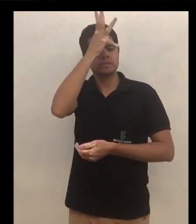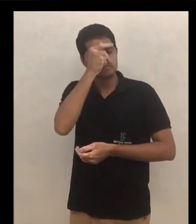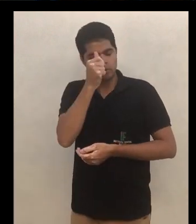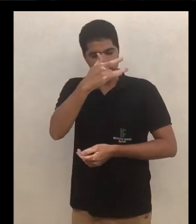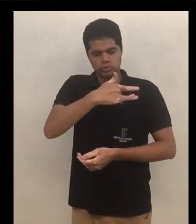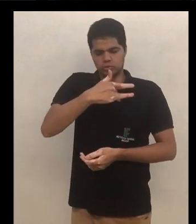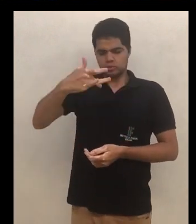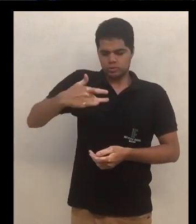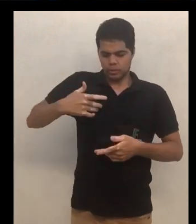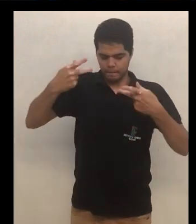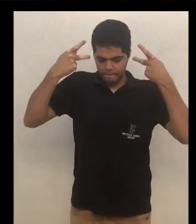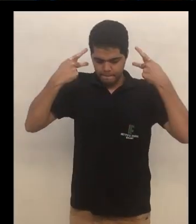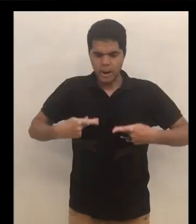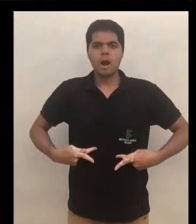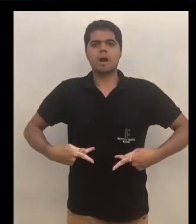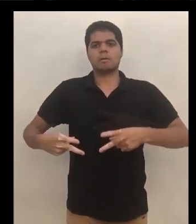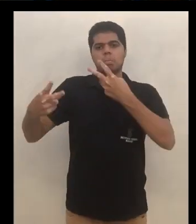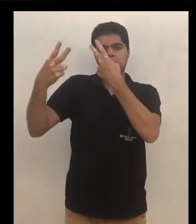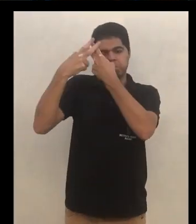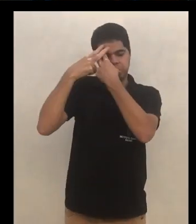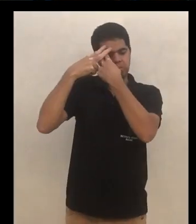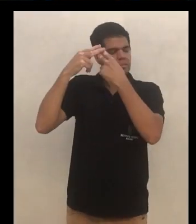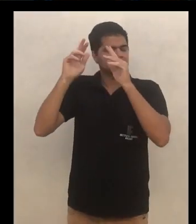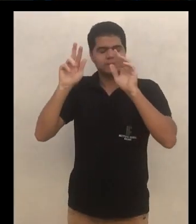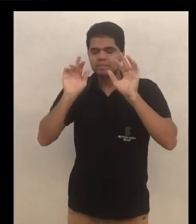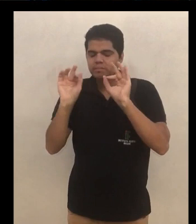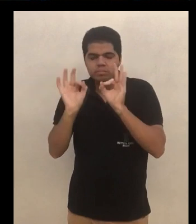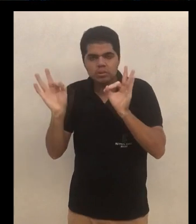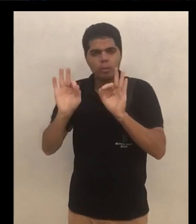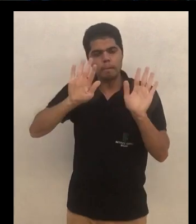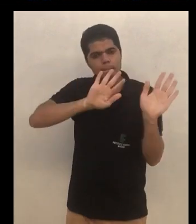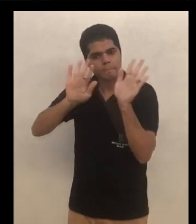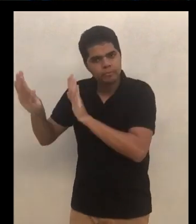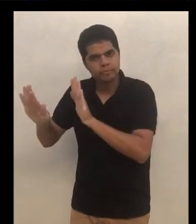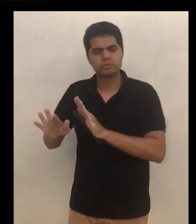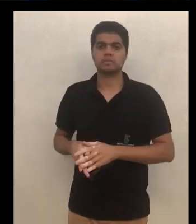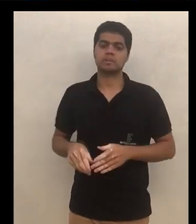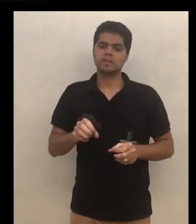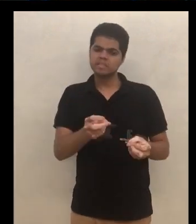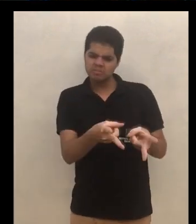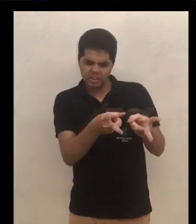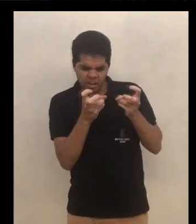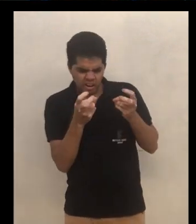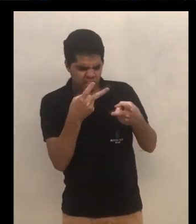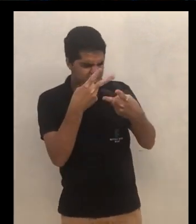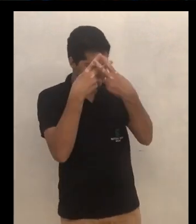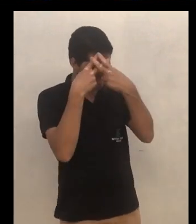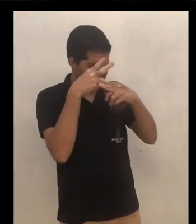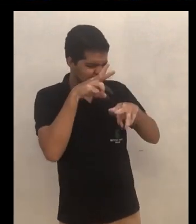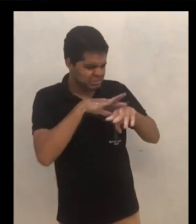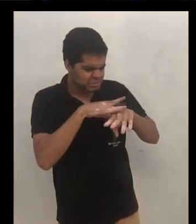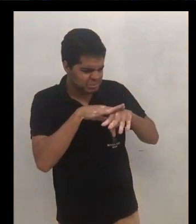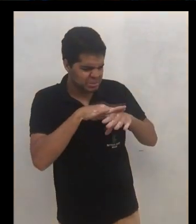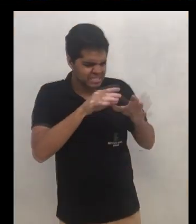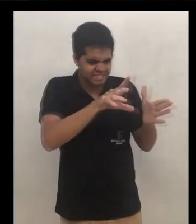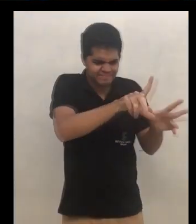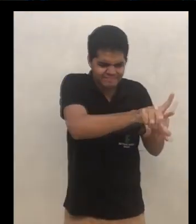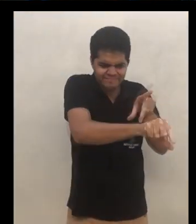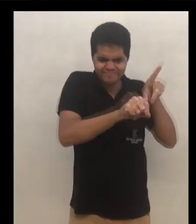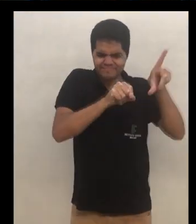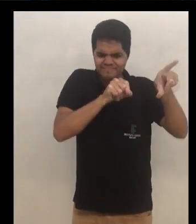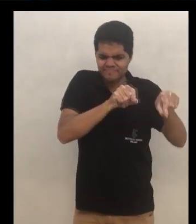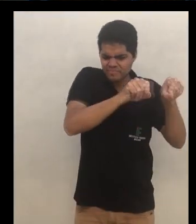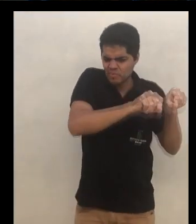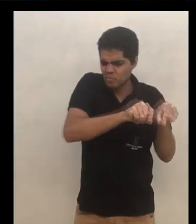de feridas e enfermidades. Se por acaso tiver alguma doença, separe, faça um galpãozinho separado para você criar